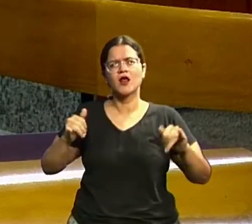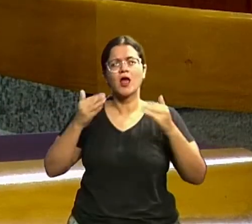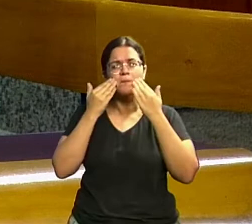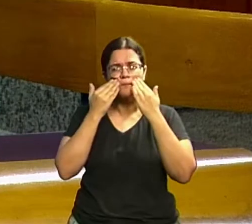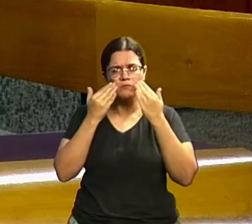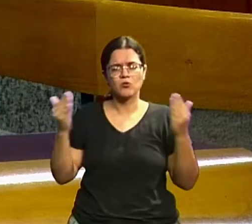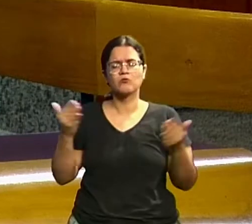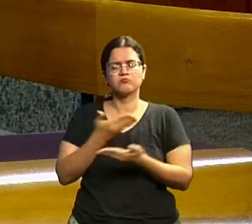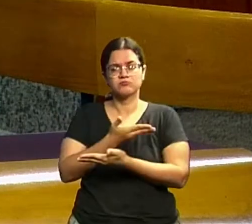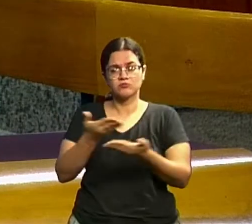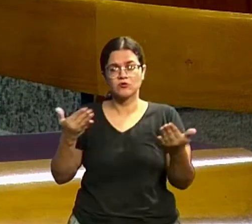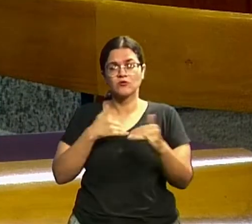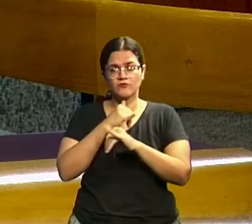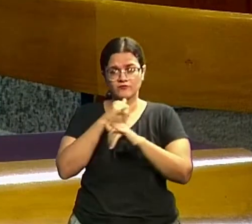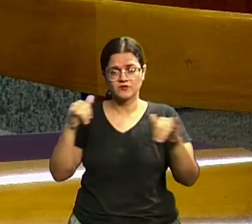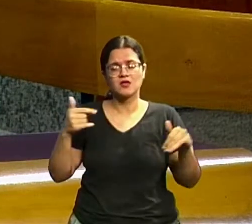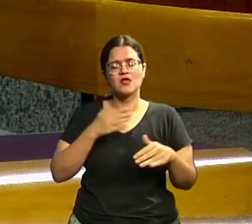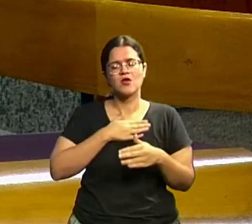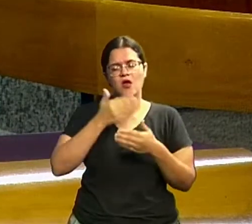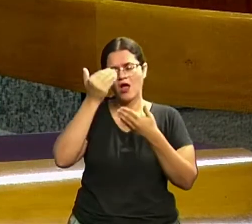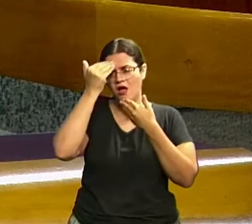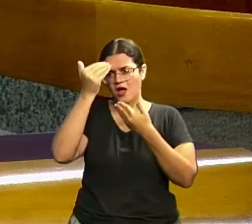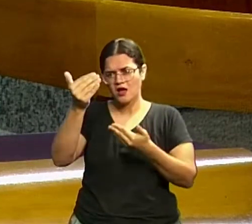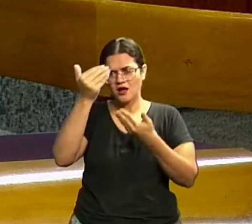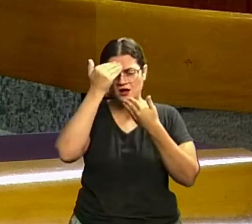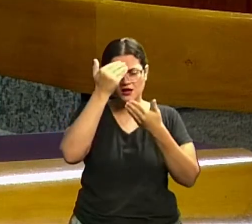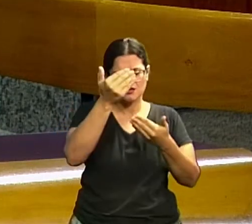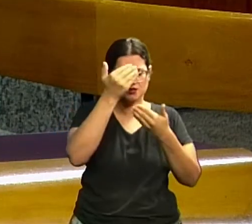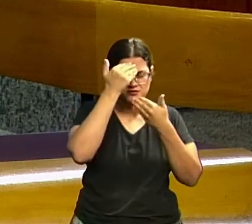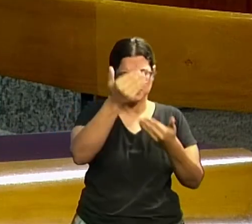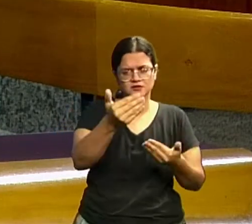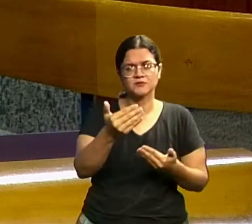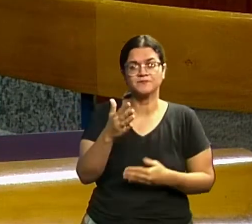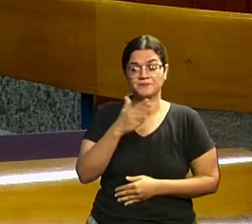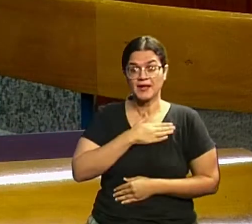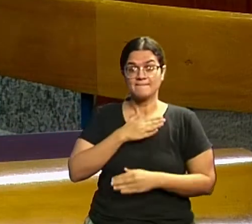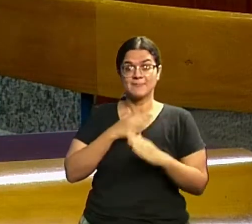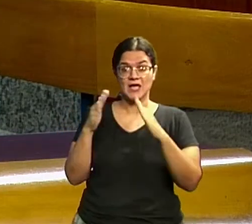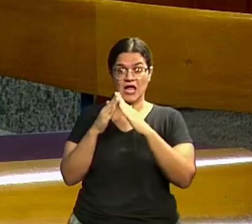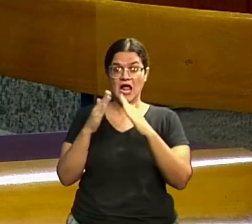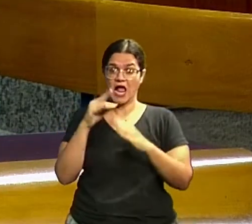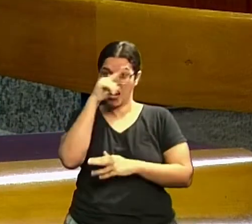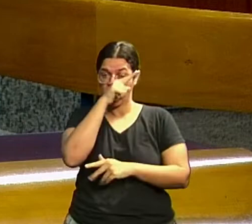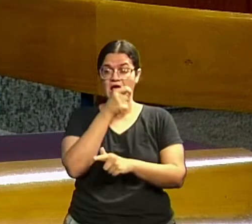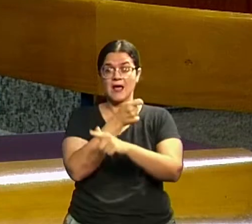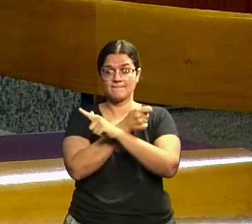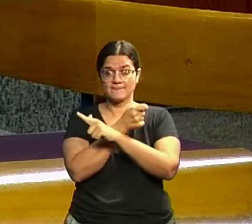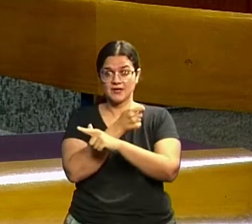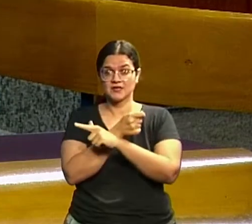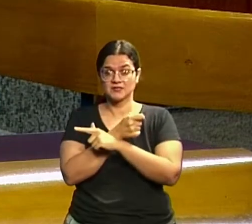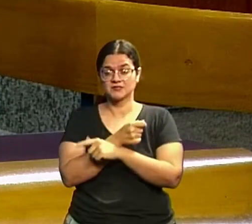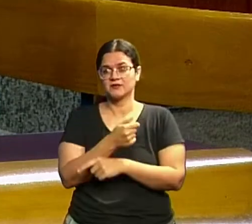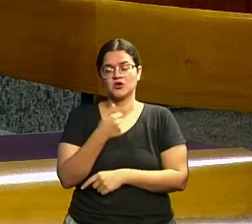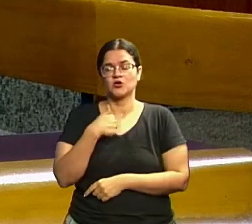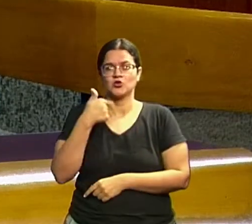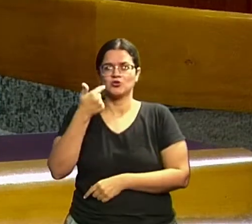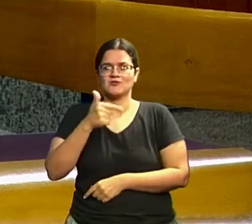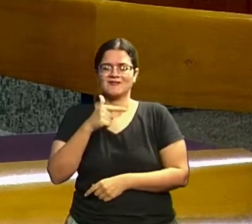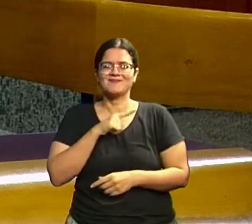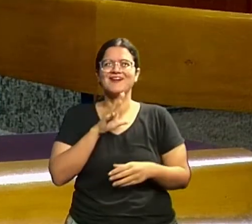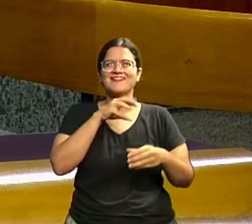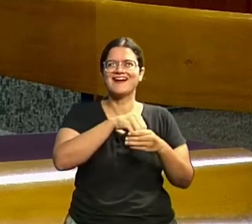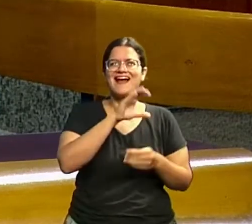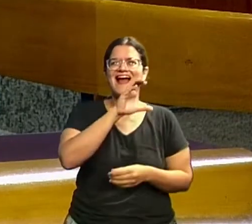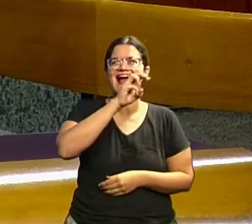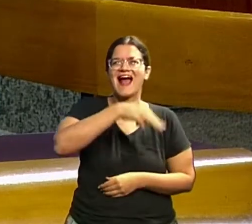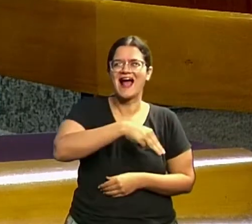aqui deixar os meus agradecimentos, já que na minha casa lá em Aparecida, na minha casa de leis, eu não tive